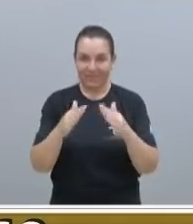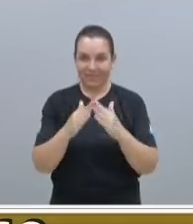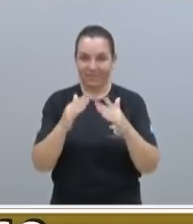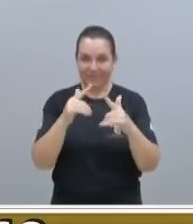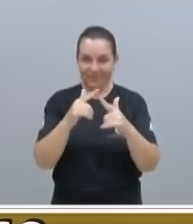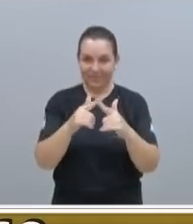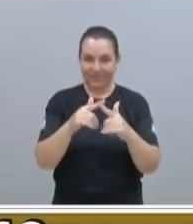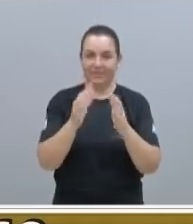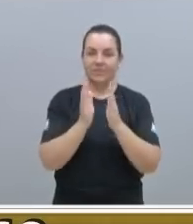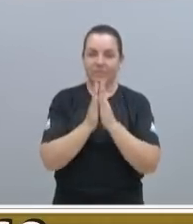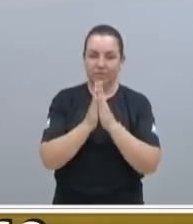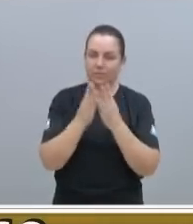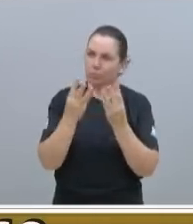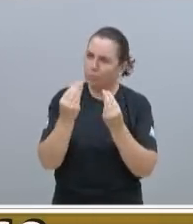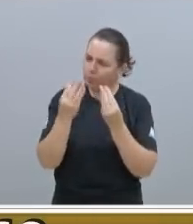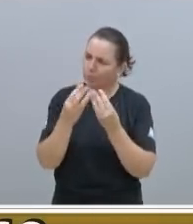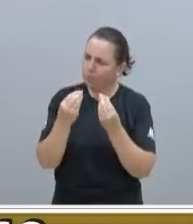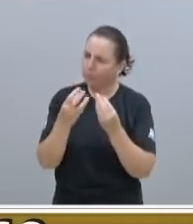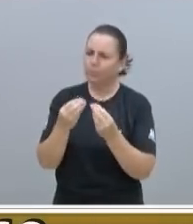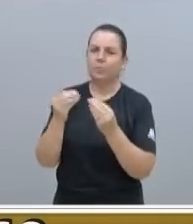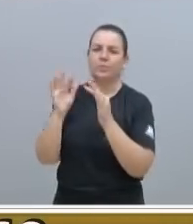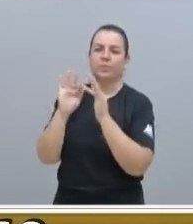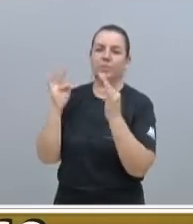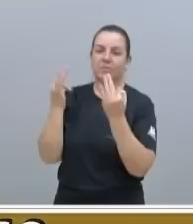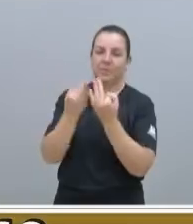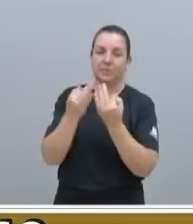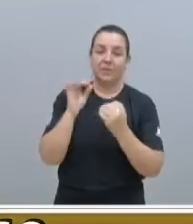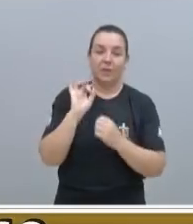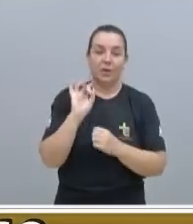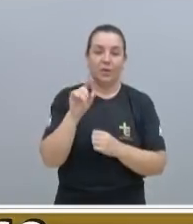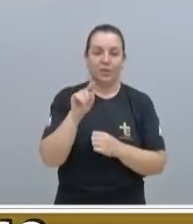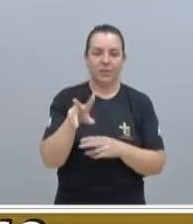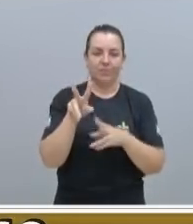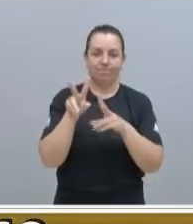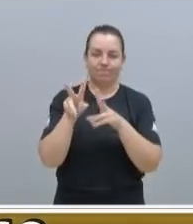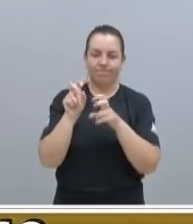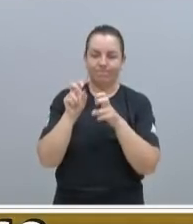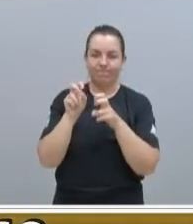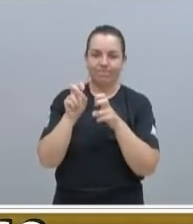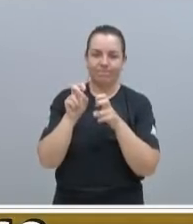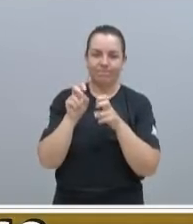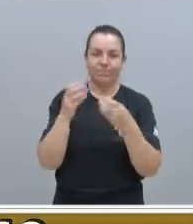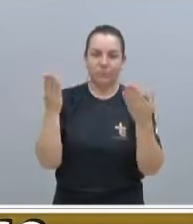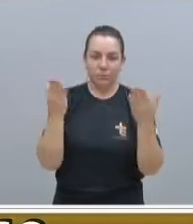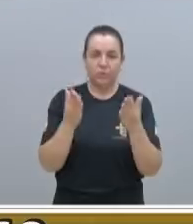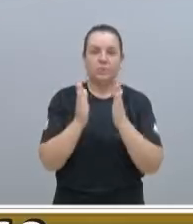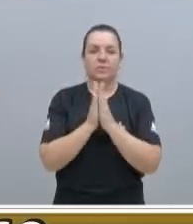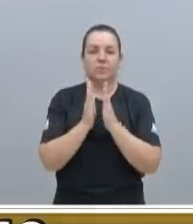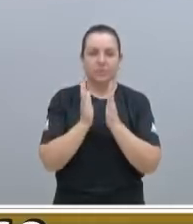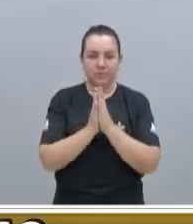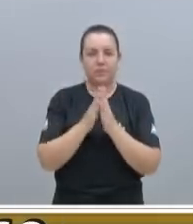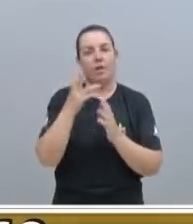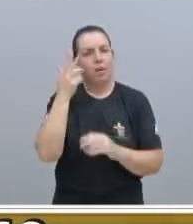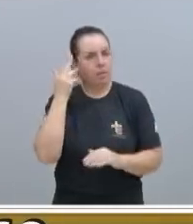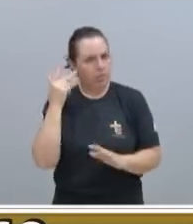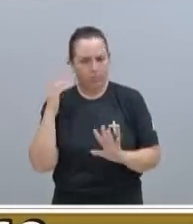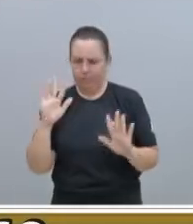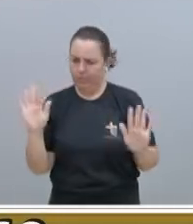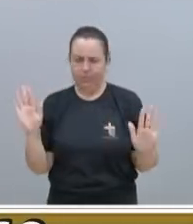família é só você perceber que já realizamos naturalmente